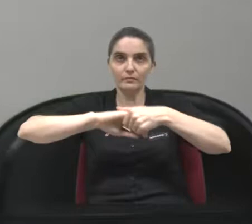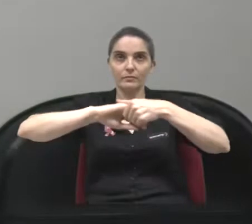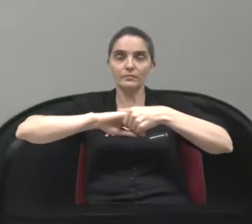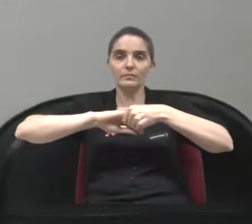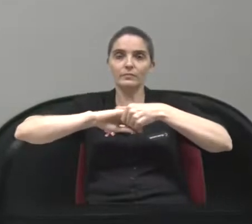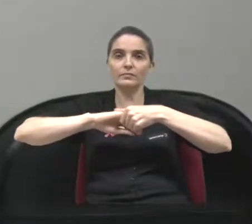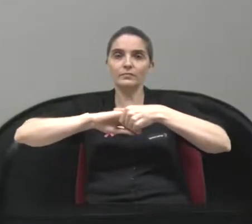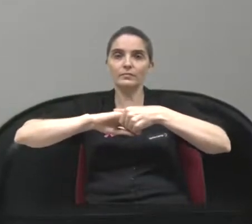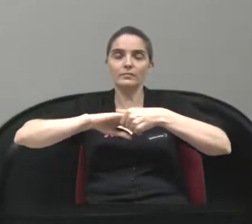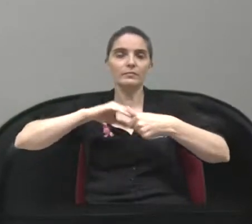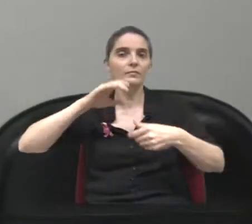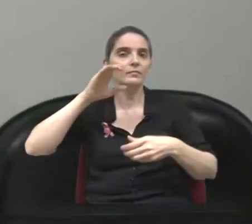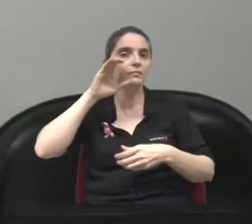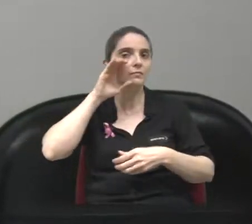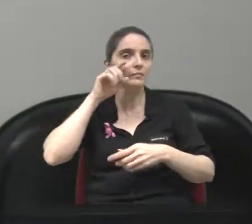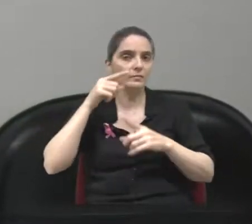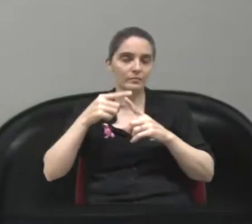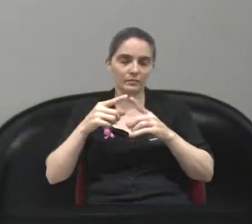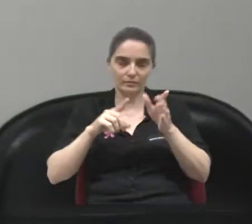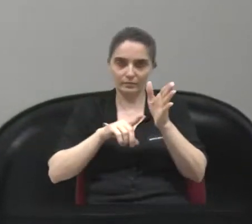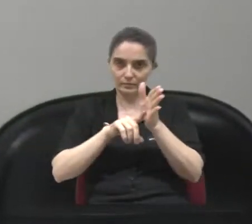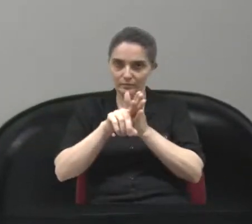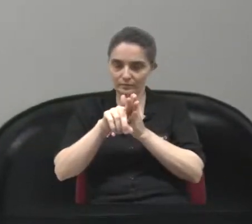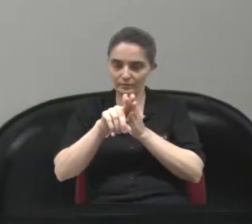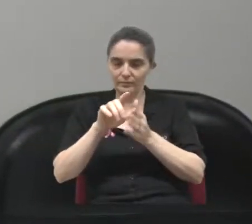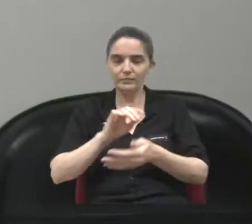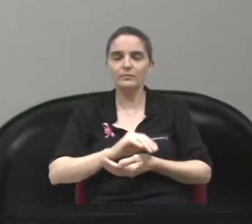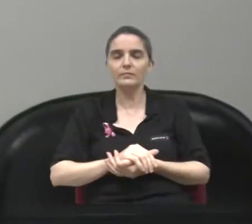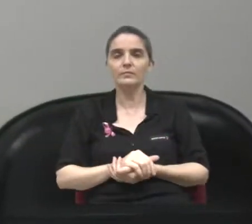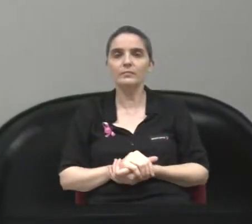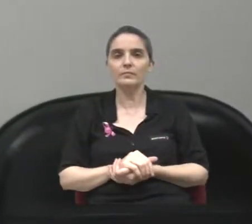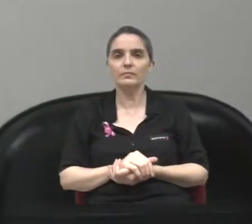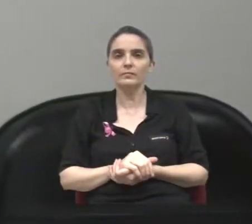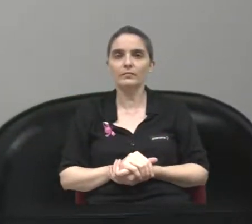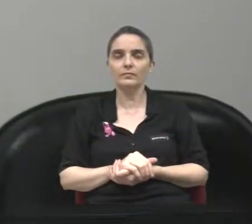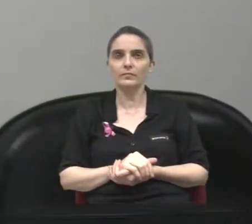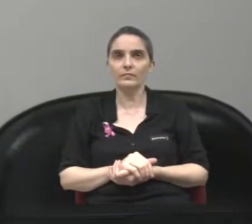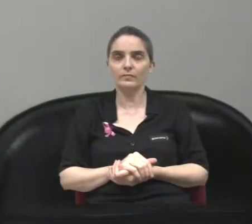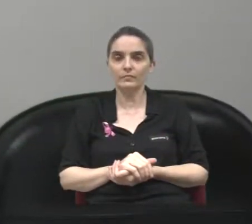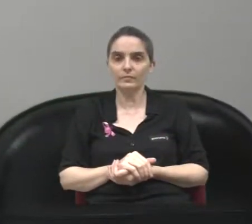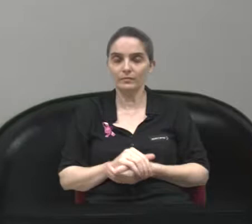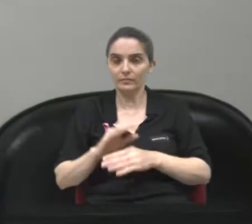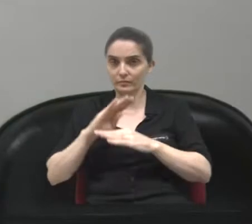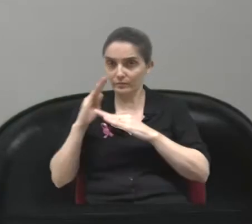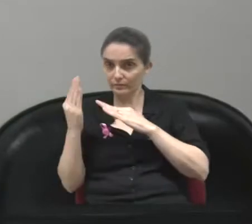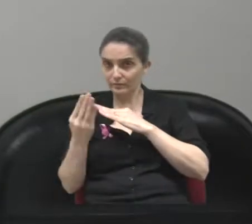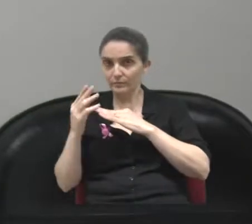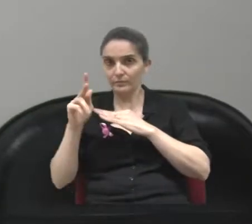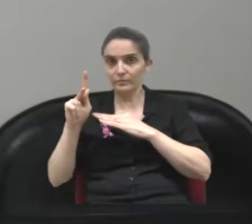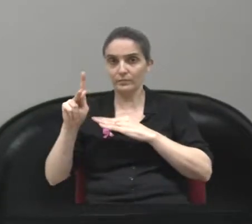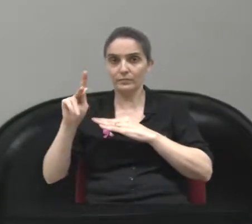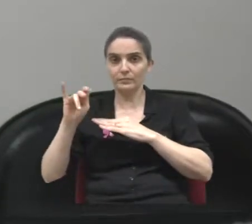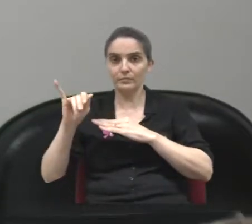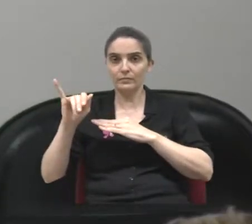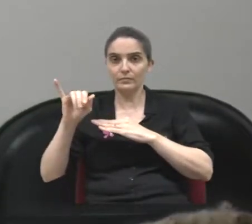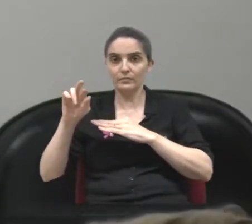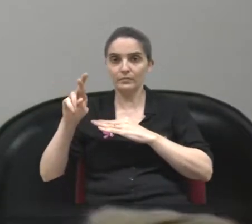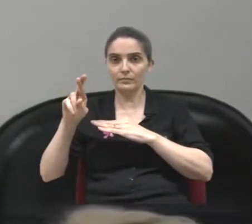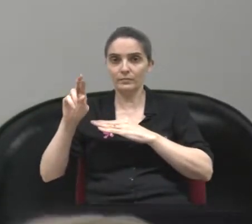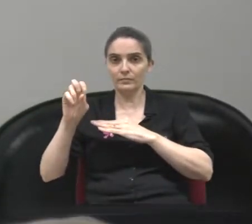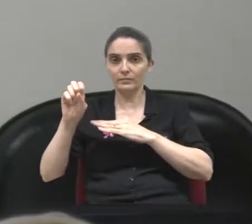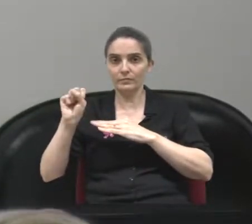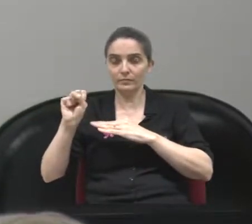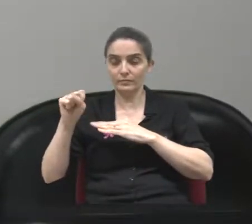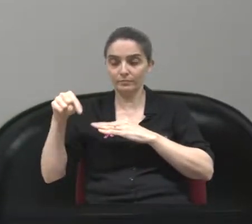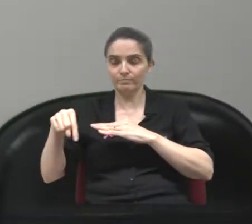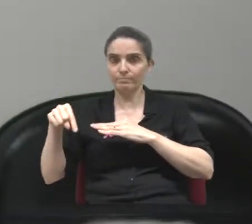pelo requerimento. E a situação ali ela é bastante grave mesmo, até porque tem os rios, né, que passam